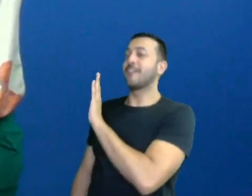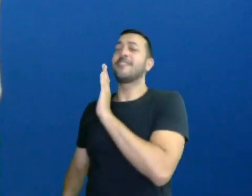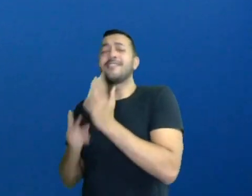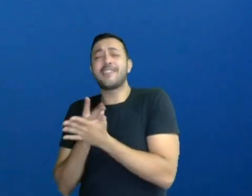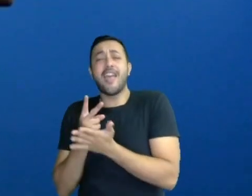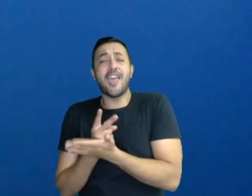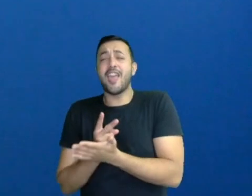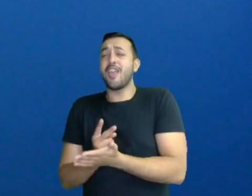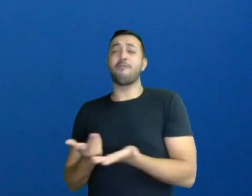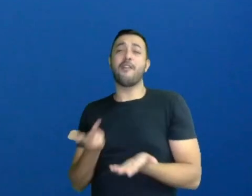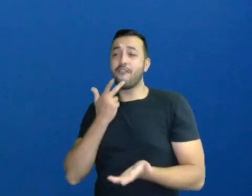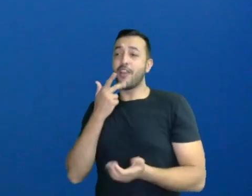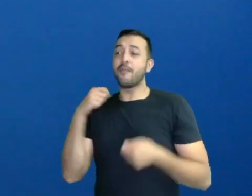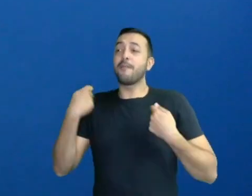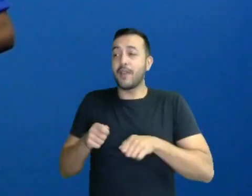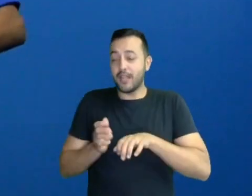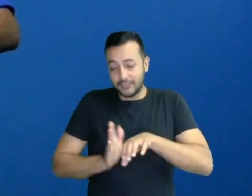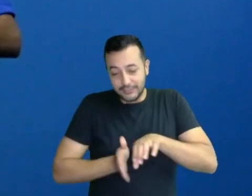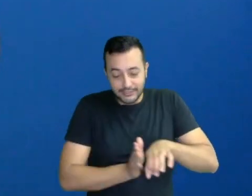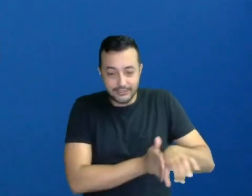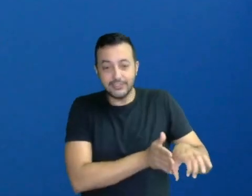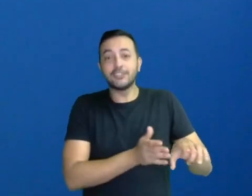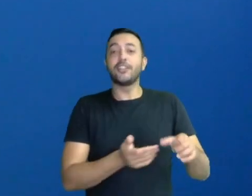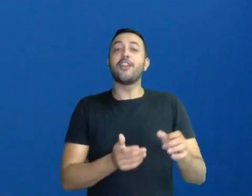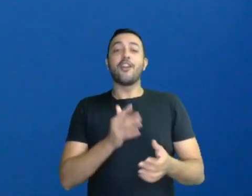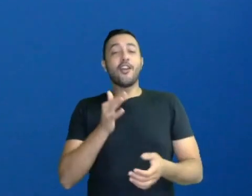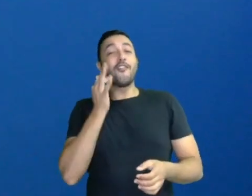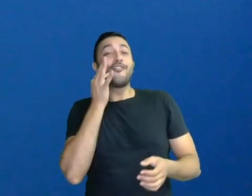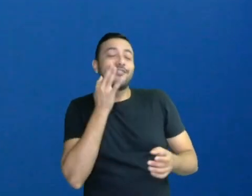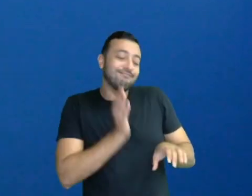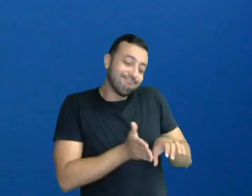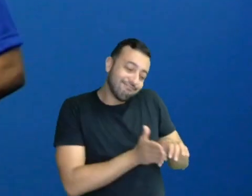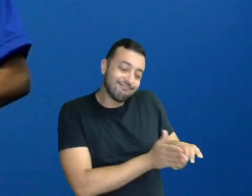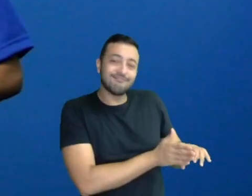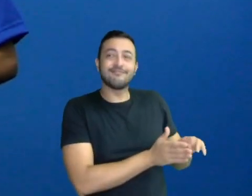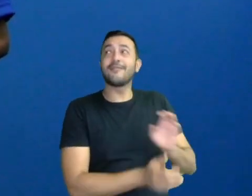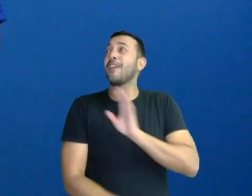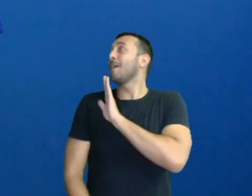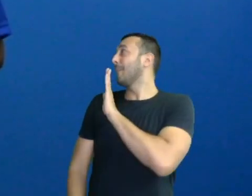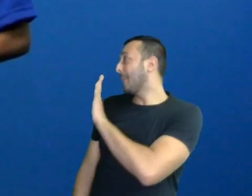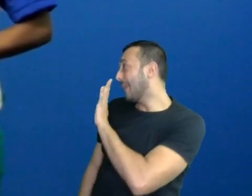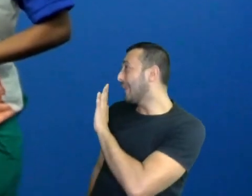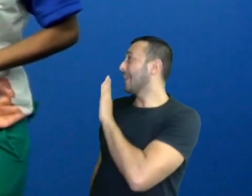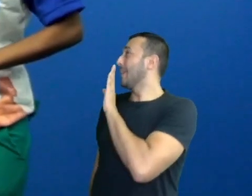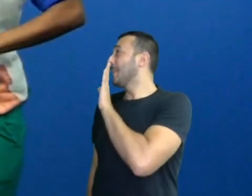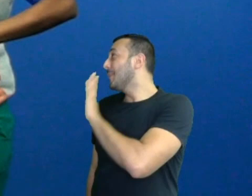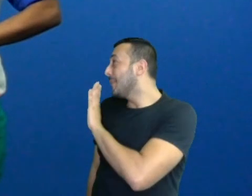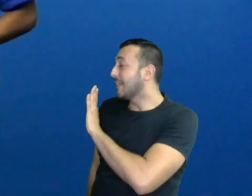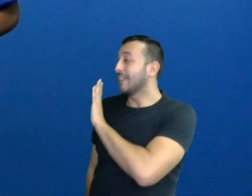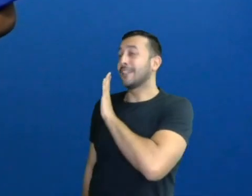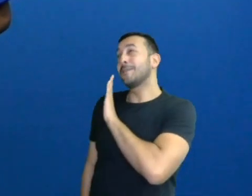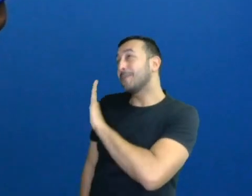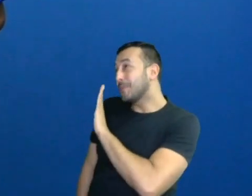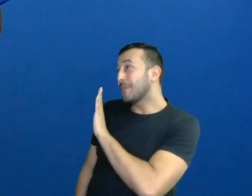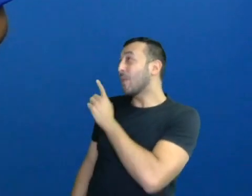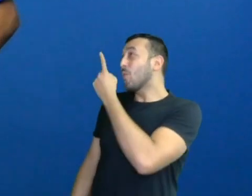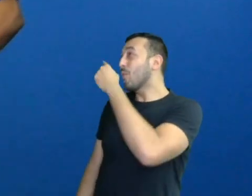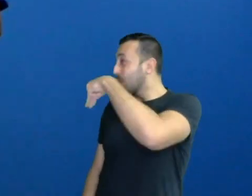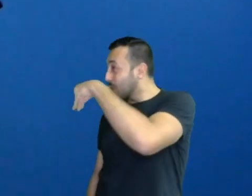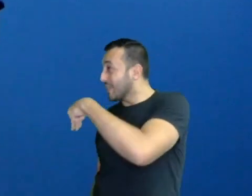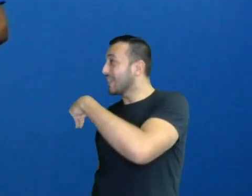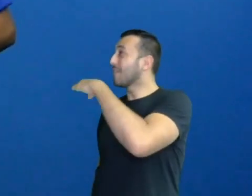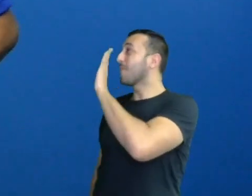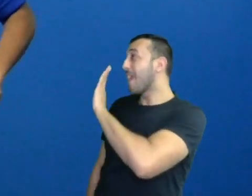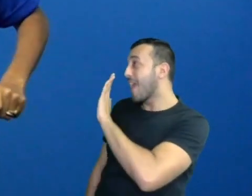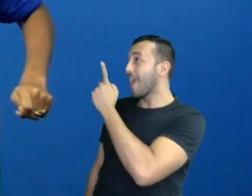eu ainda tenho que cortar algumas frutas só um minutinho seu esqueleto